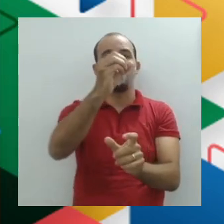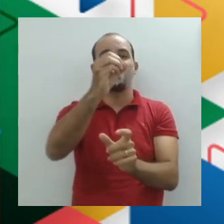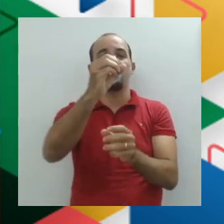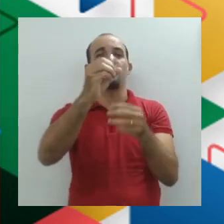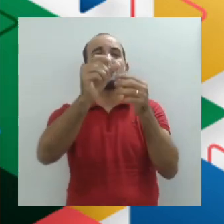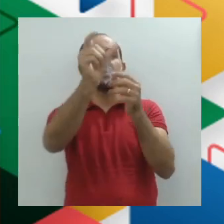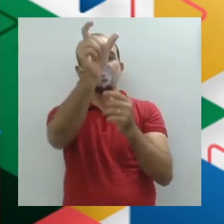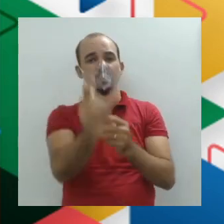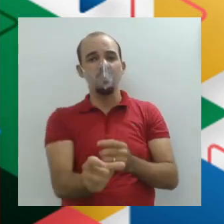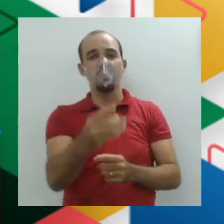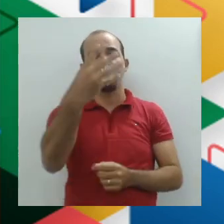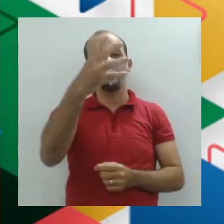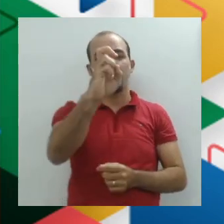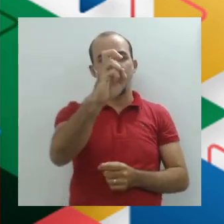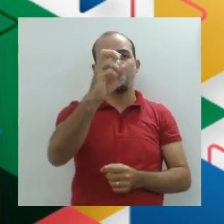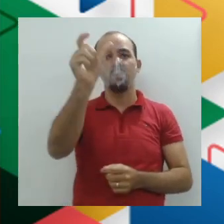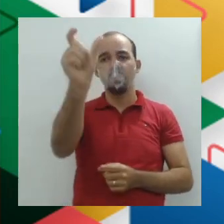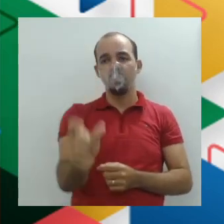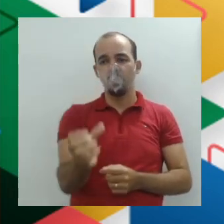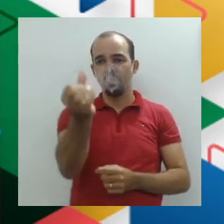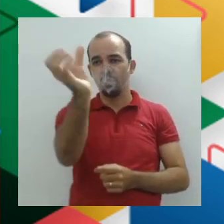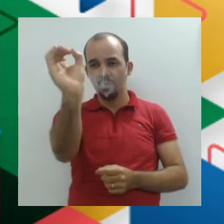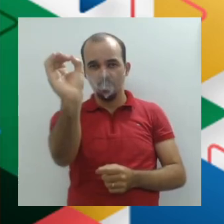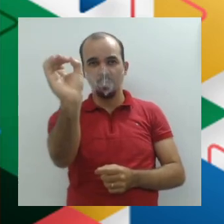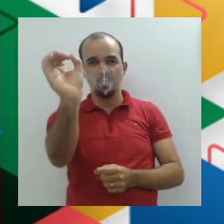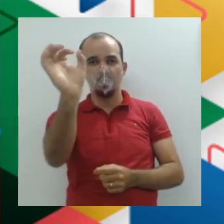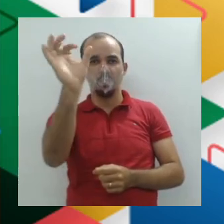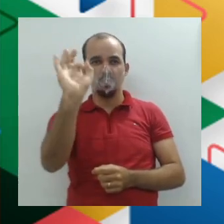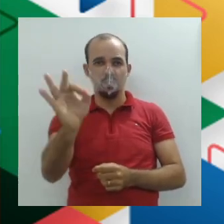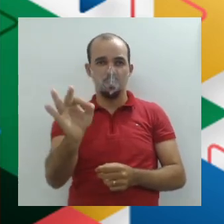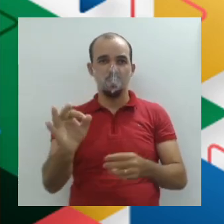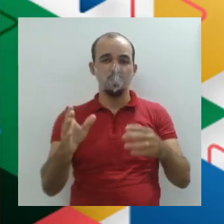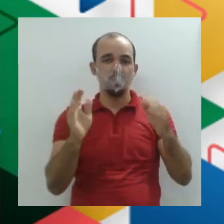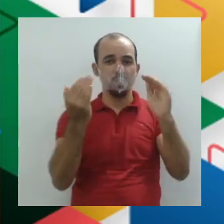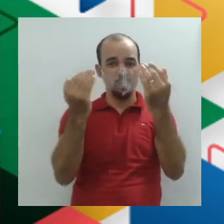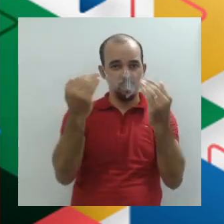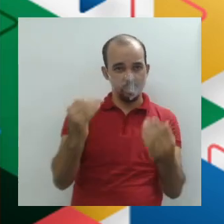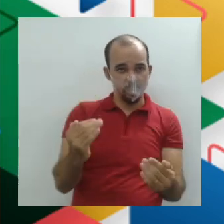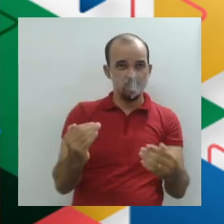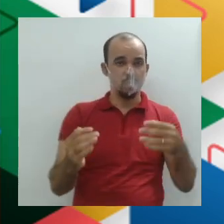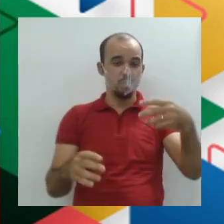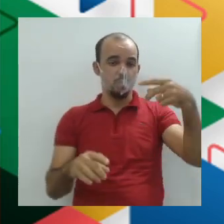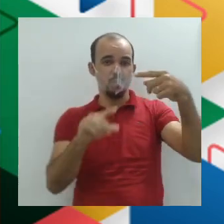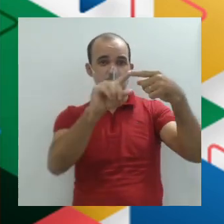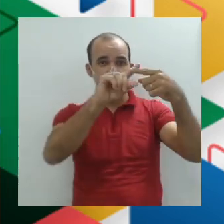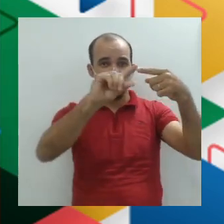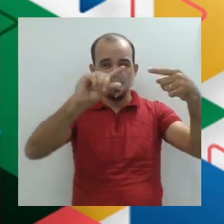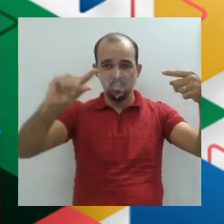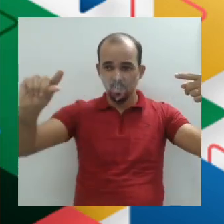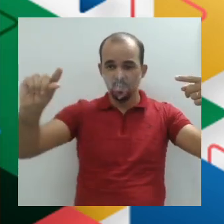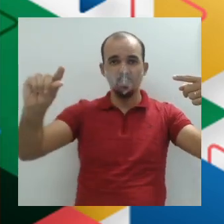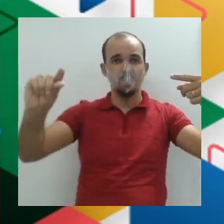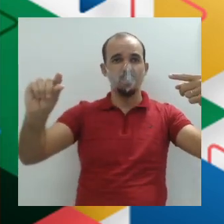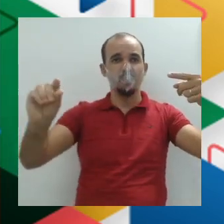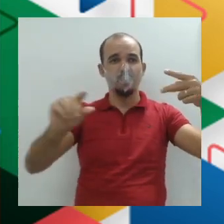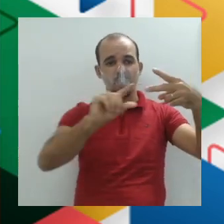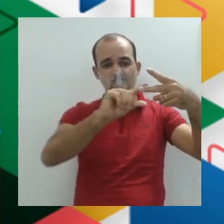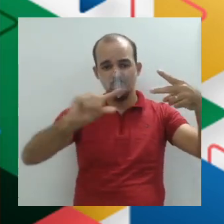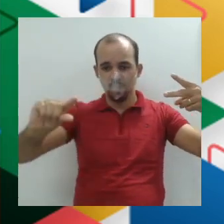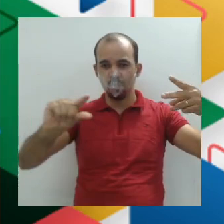seja, o seno de 30 e o cosseno de 60 são medidas iguais. Assim como, ó, o seno de